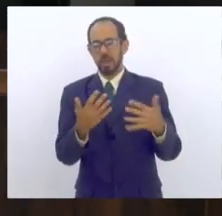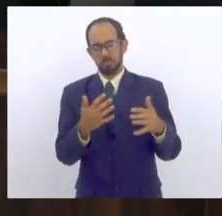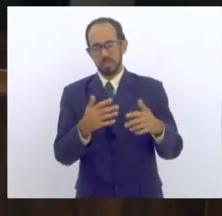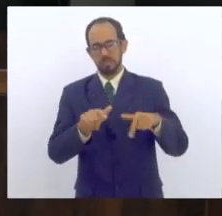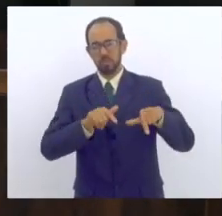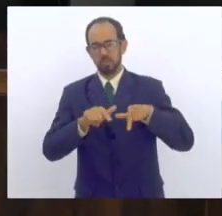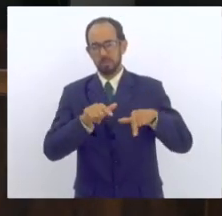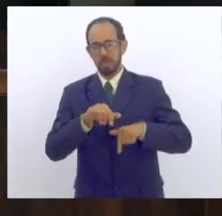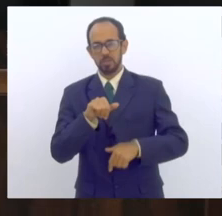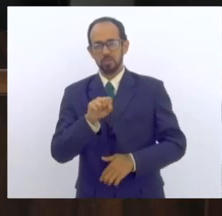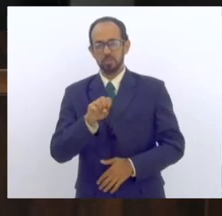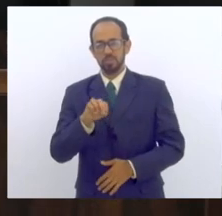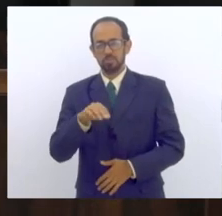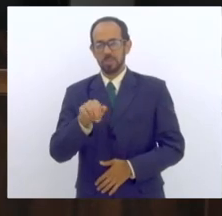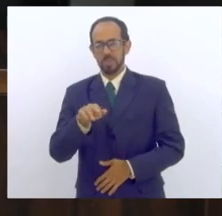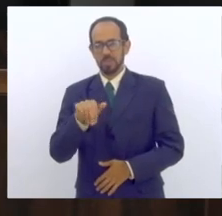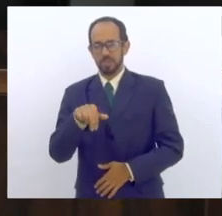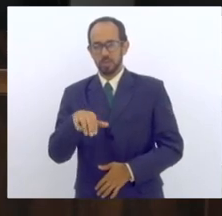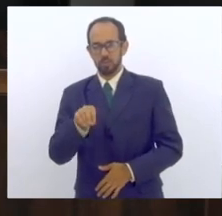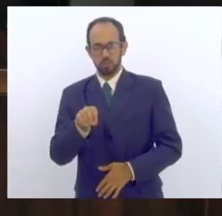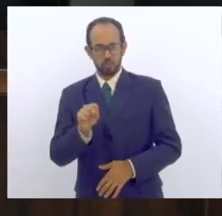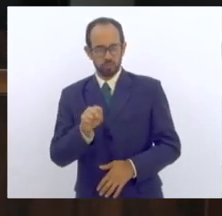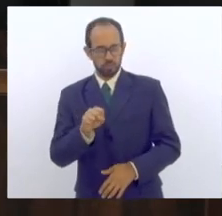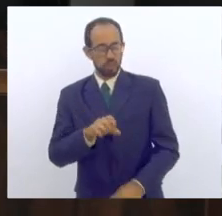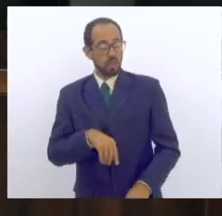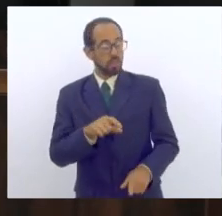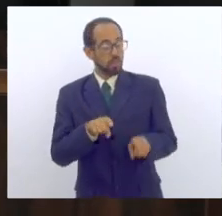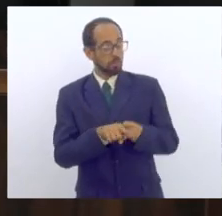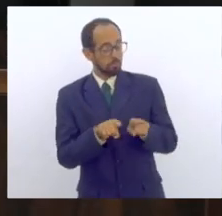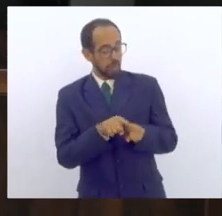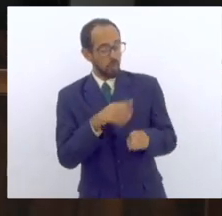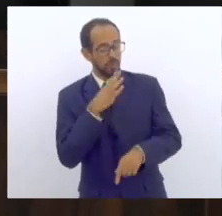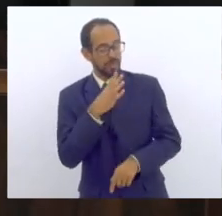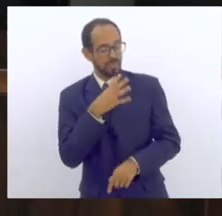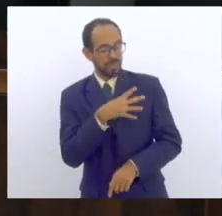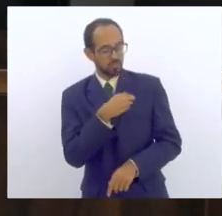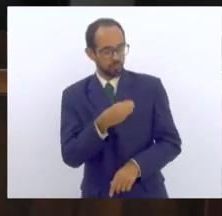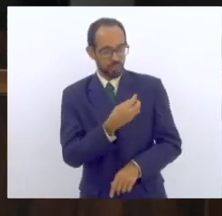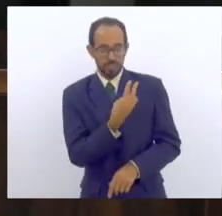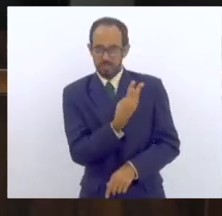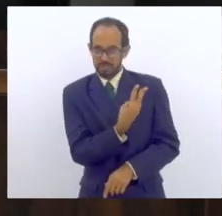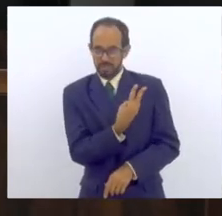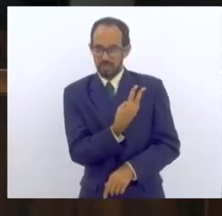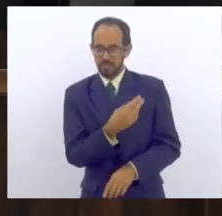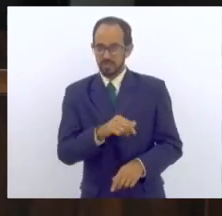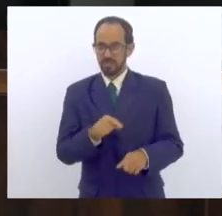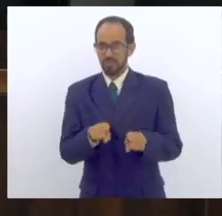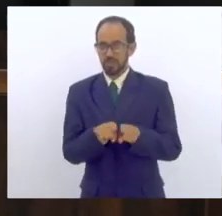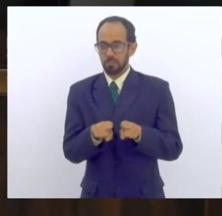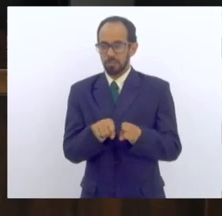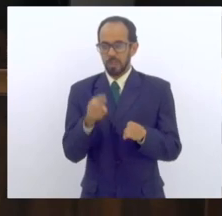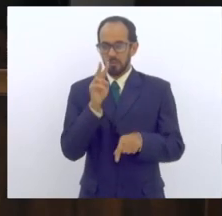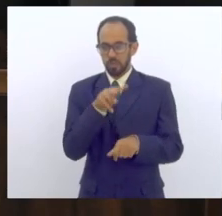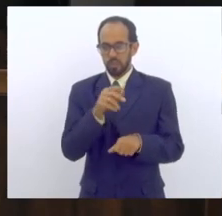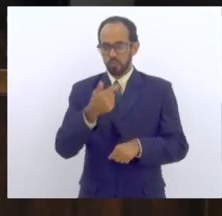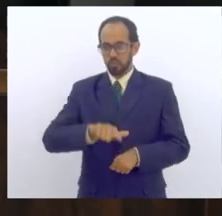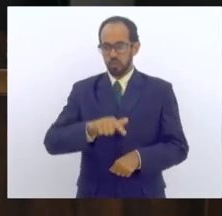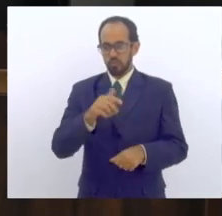conhecer as imagens e poder Rever aqui os meus presidentes